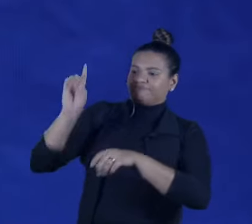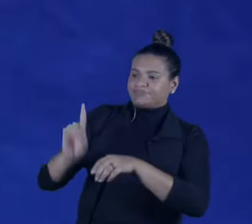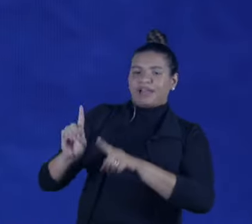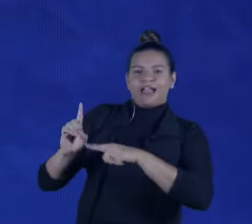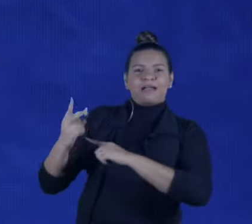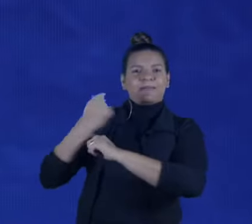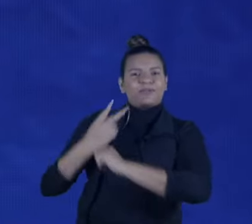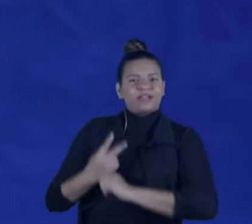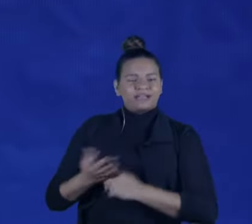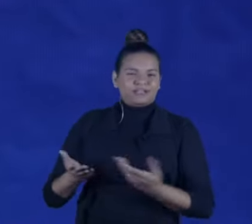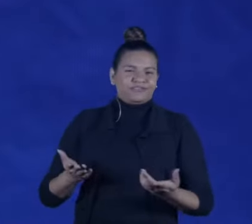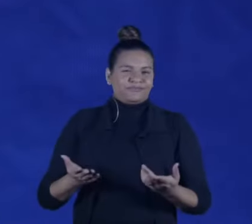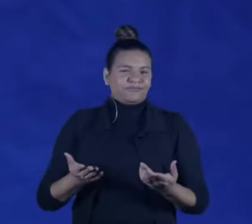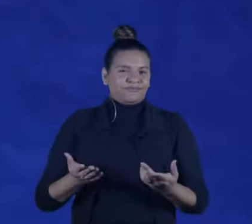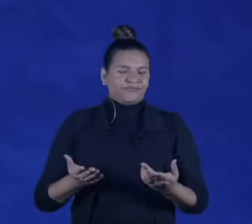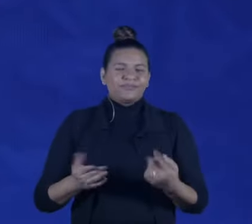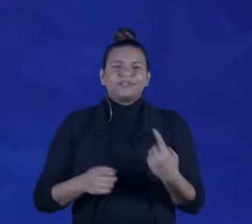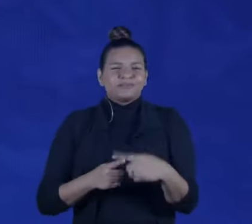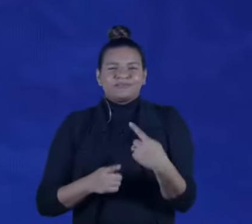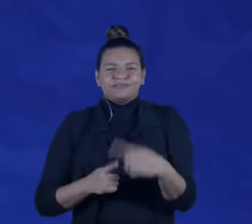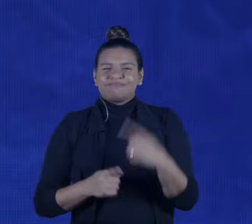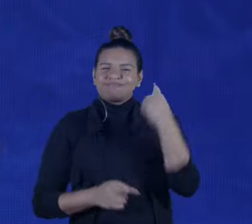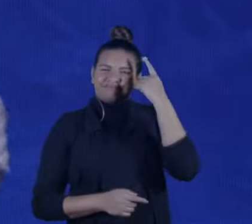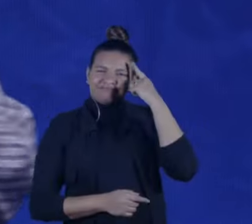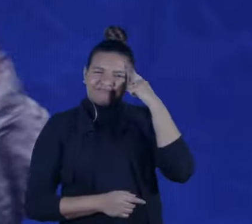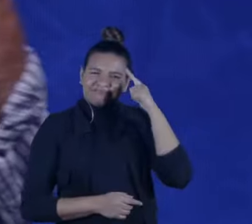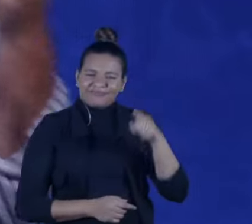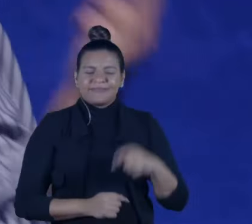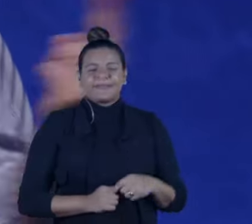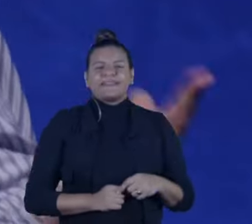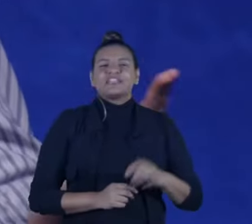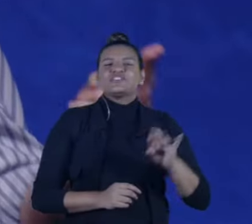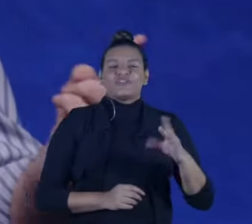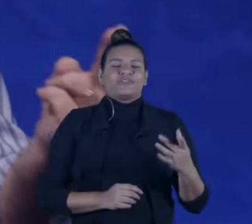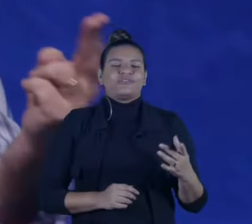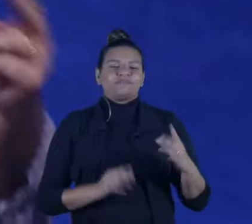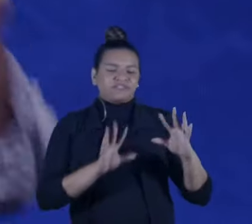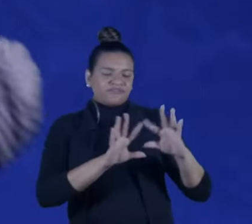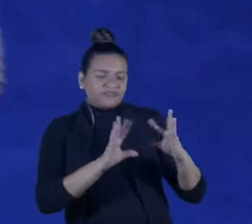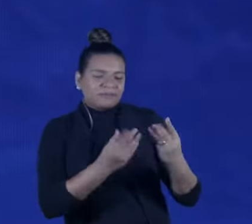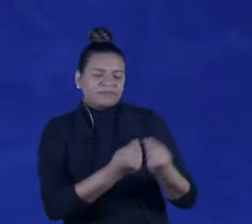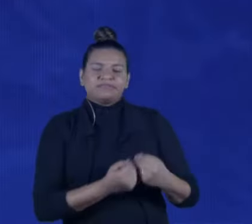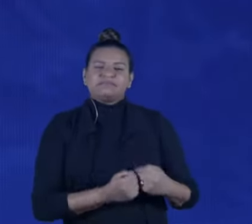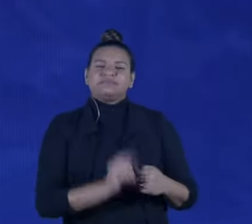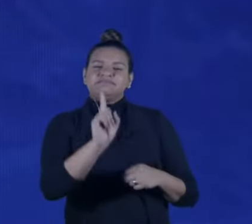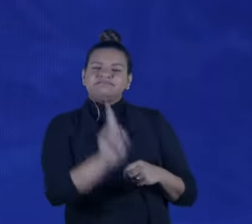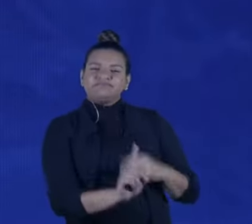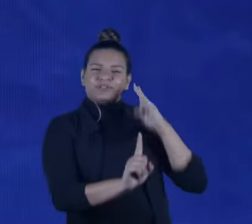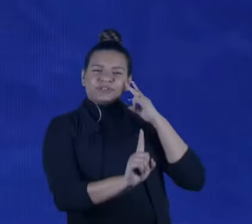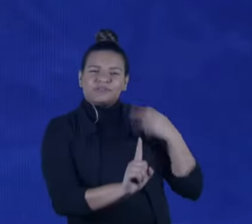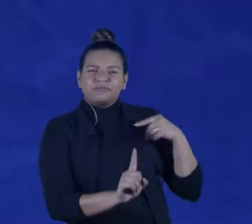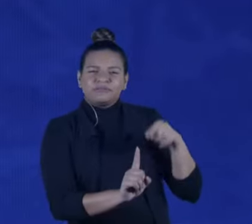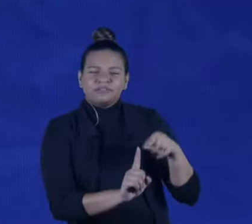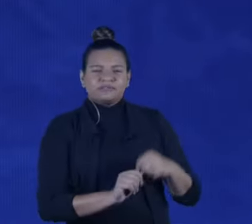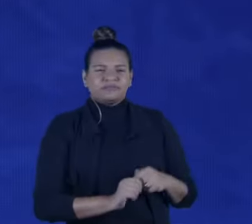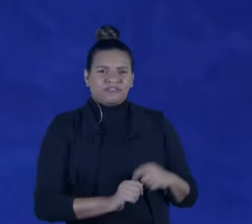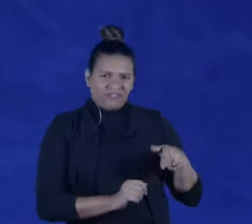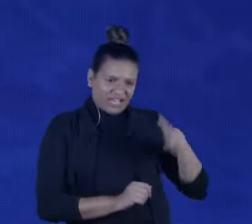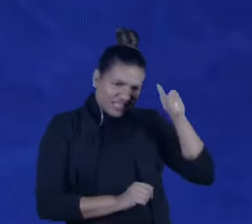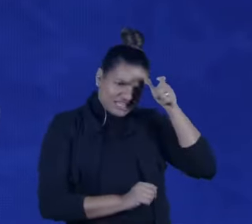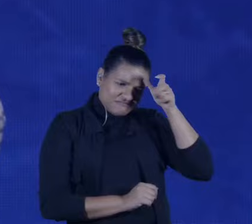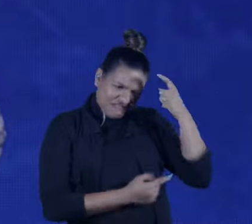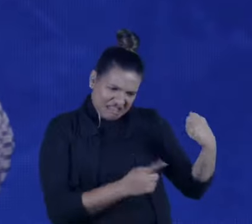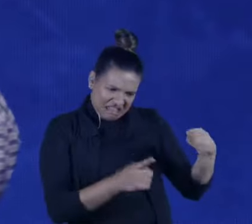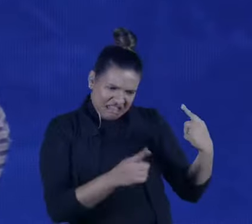prevalecerão. Não é contra o indivíduo, não é contra a família, é contra a igreja do Senhor.